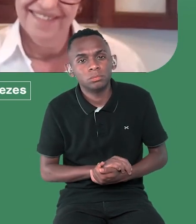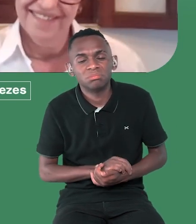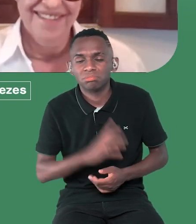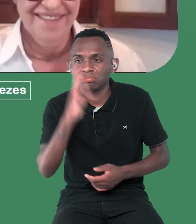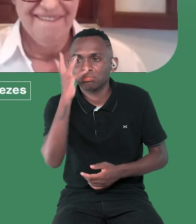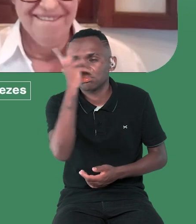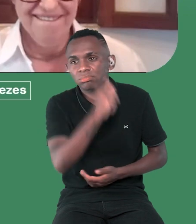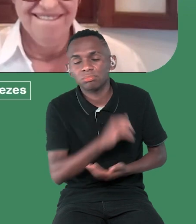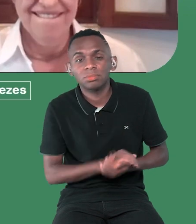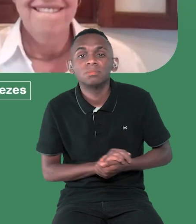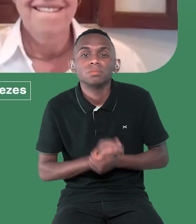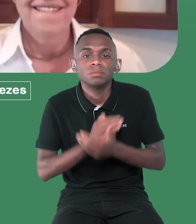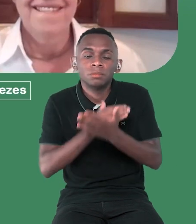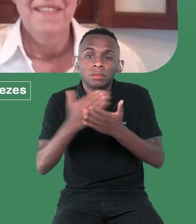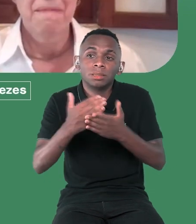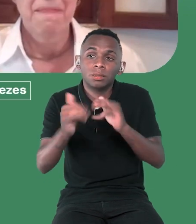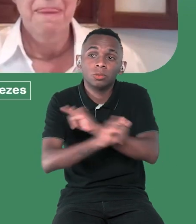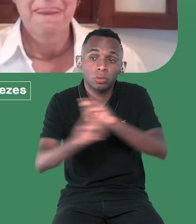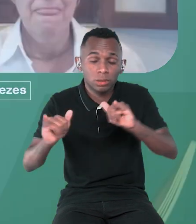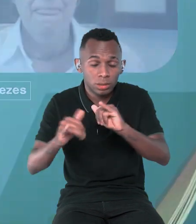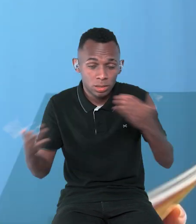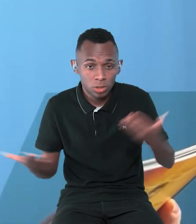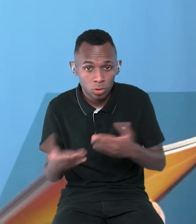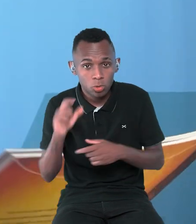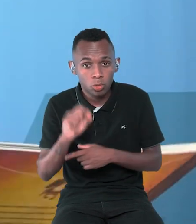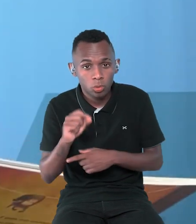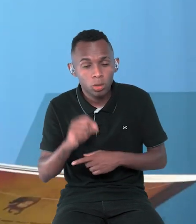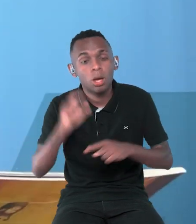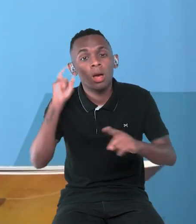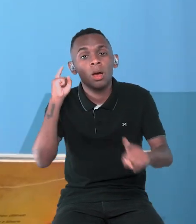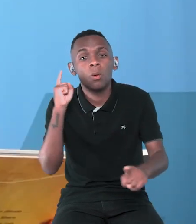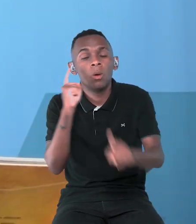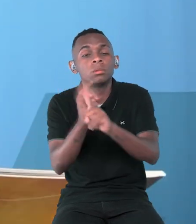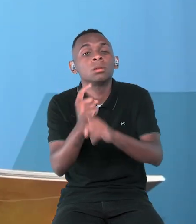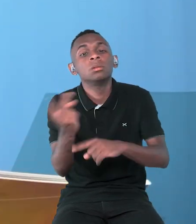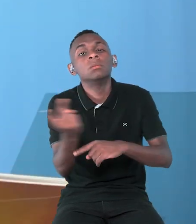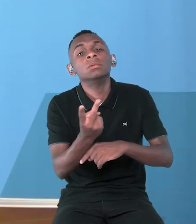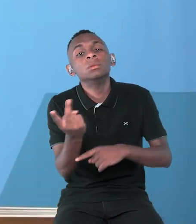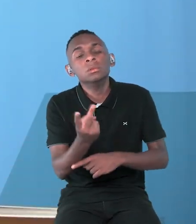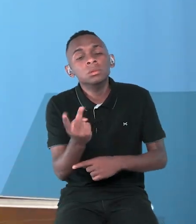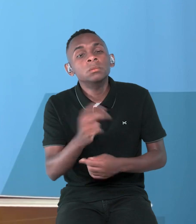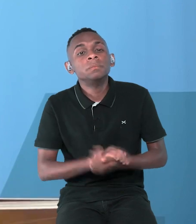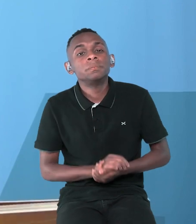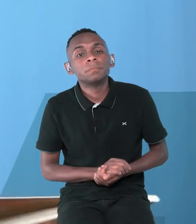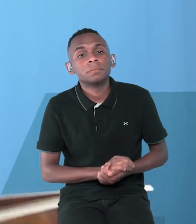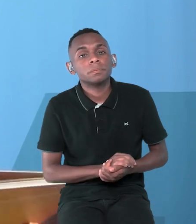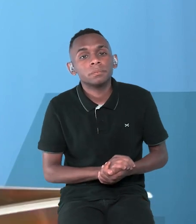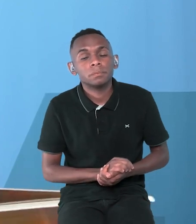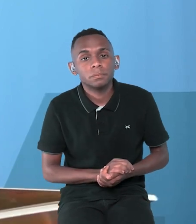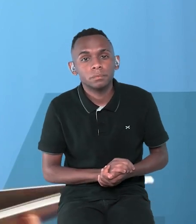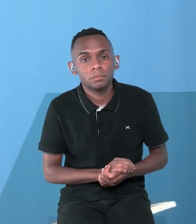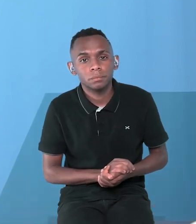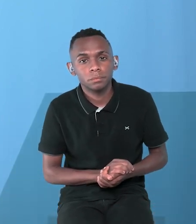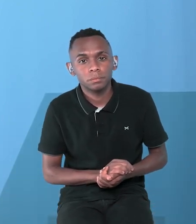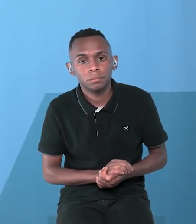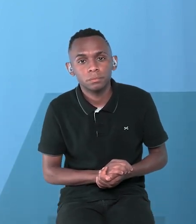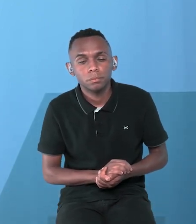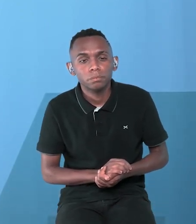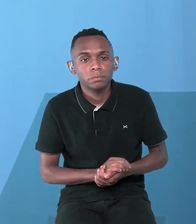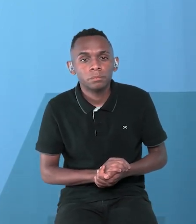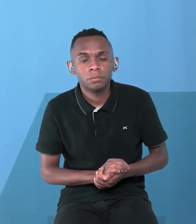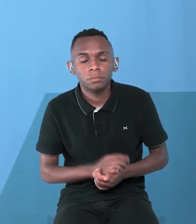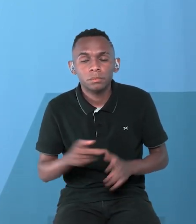Bonito. Vamos começar contando então agora, Thaís, sobre esse encontro de vocês duas, que foi para o seu